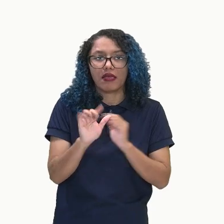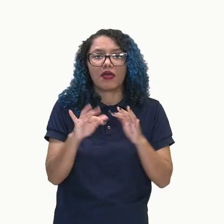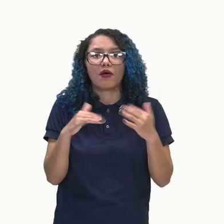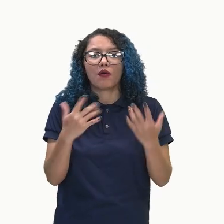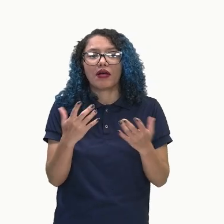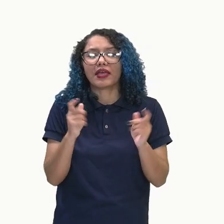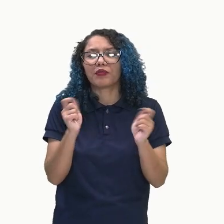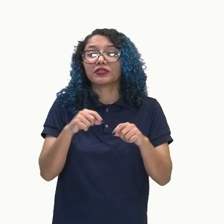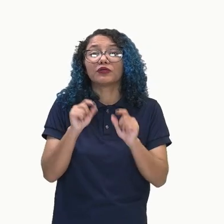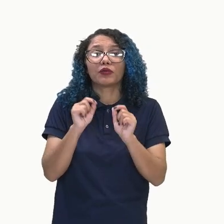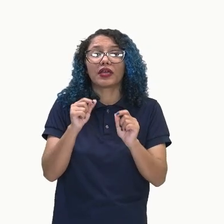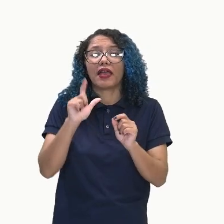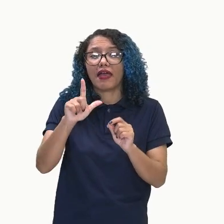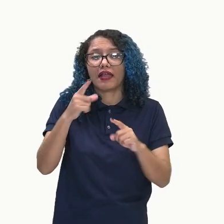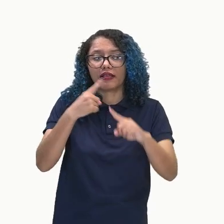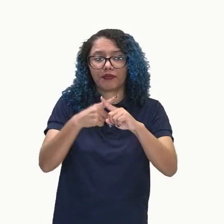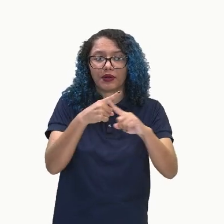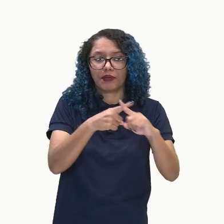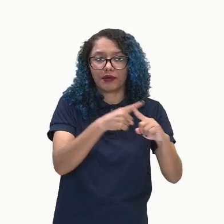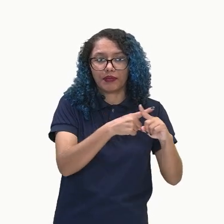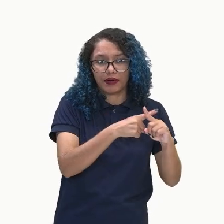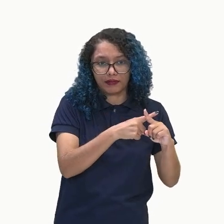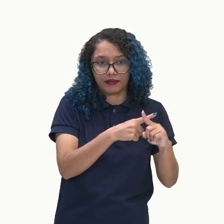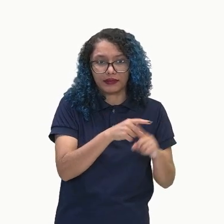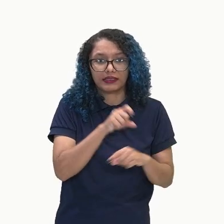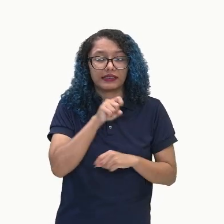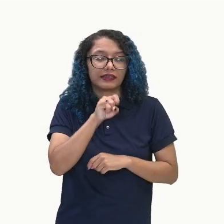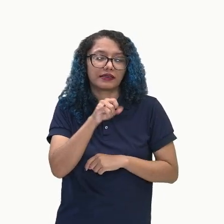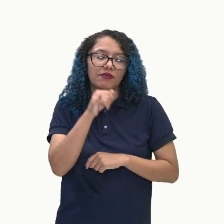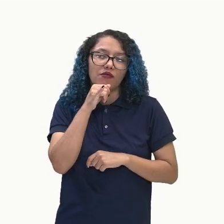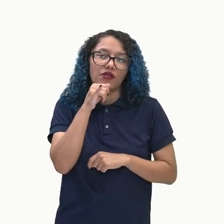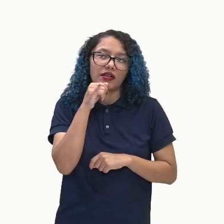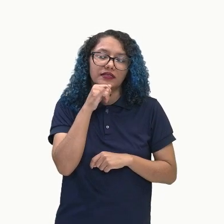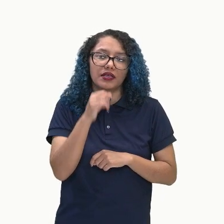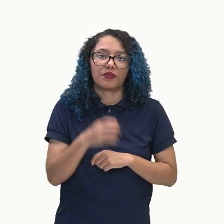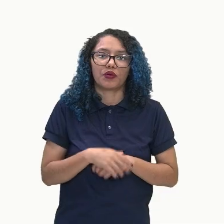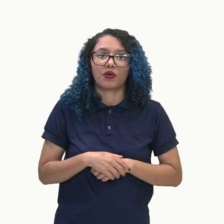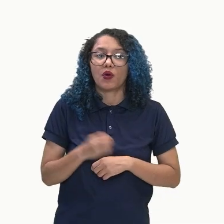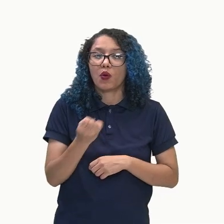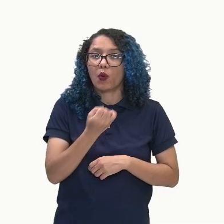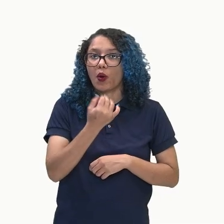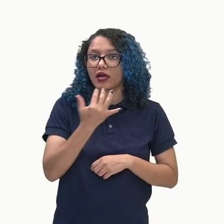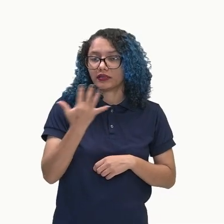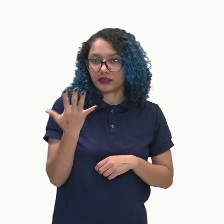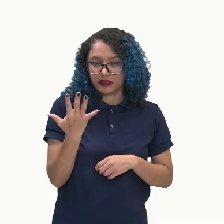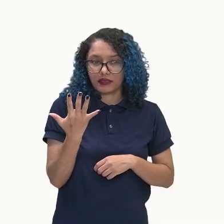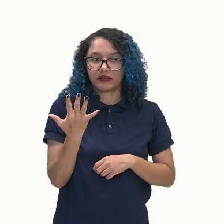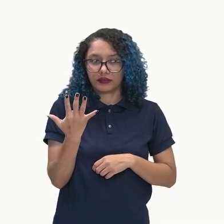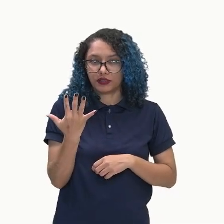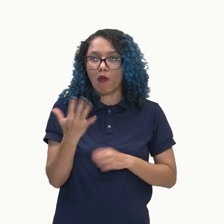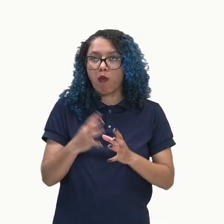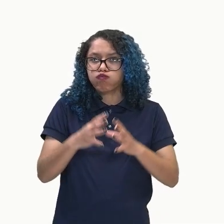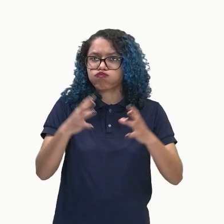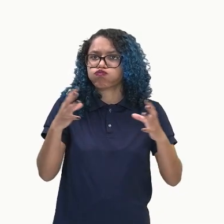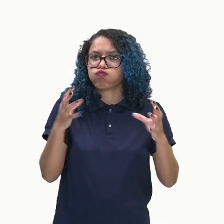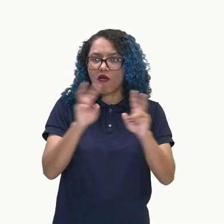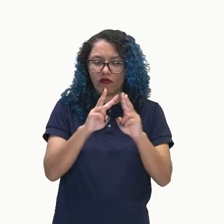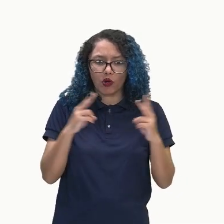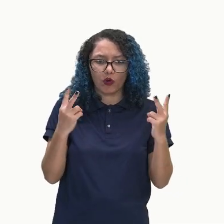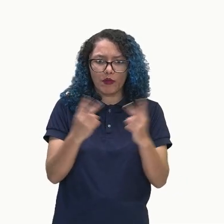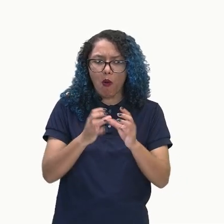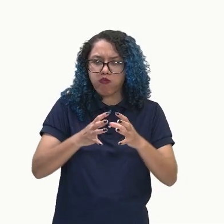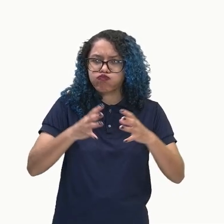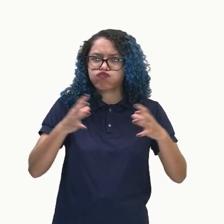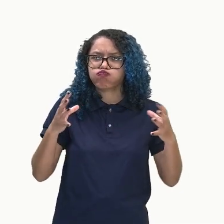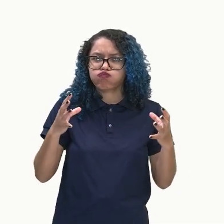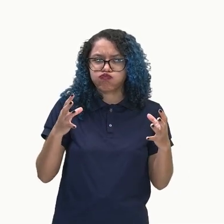Os múltiplos do litro, quando está se trabalhando ali com grandes volumes.